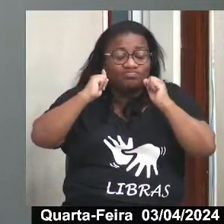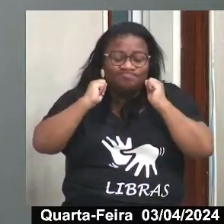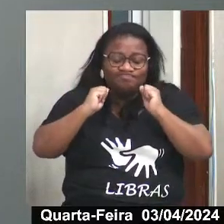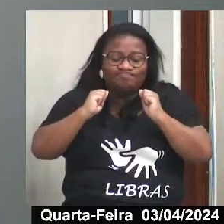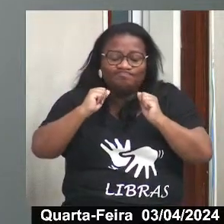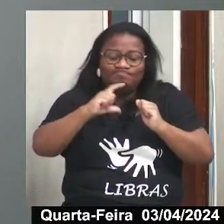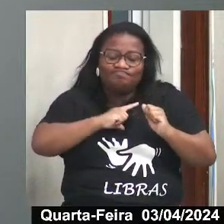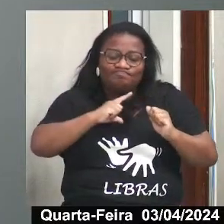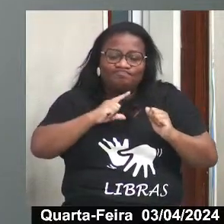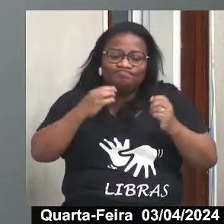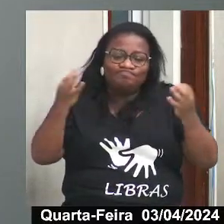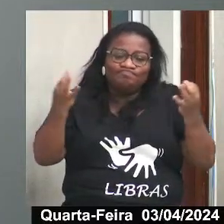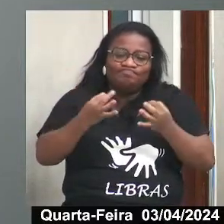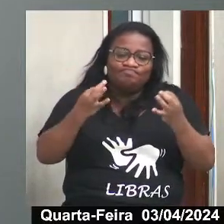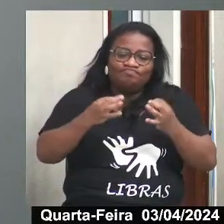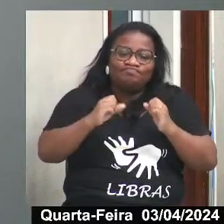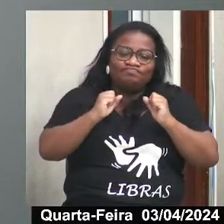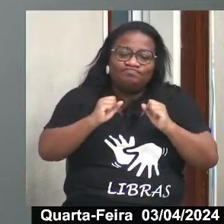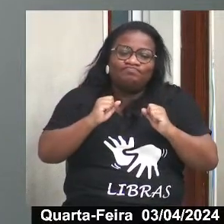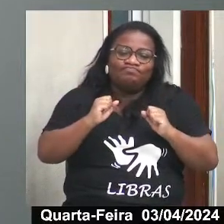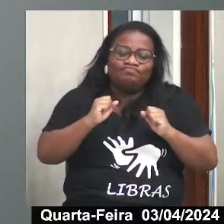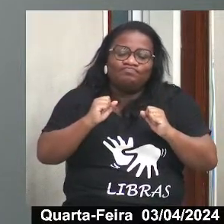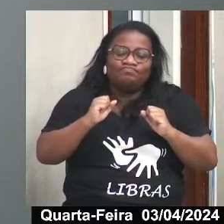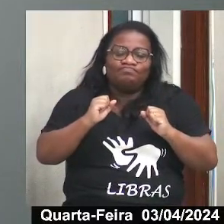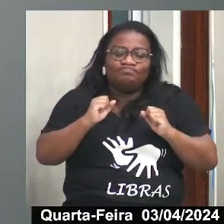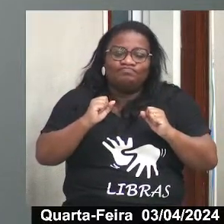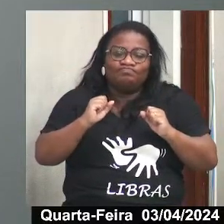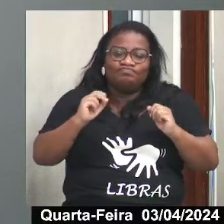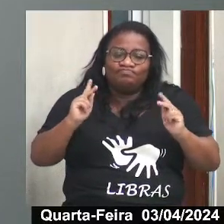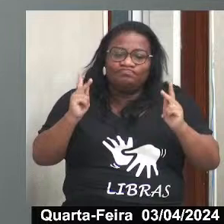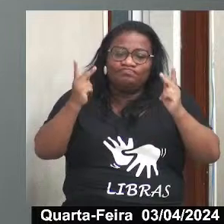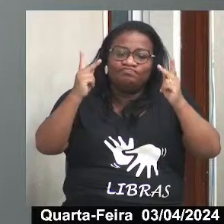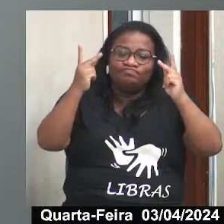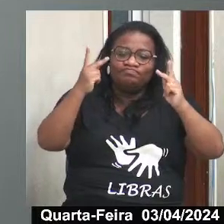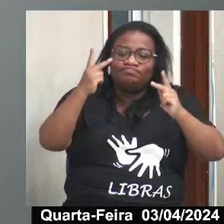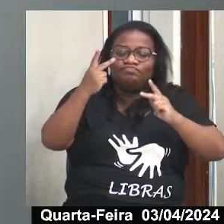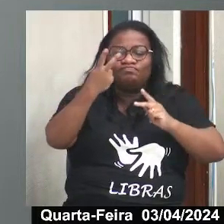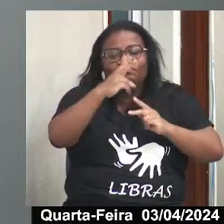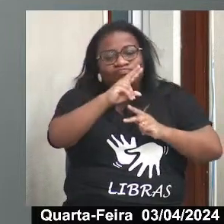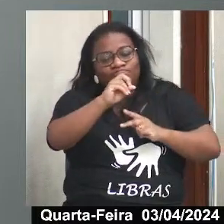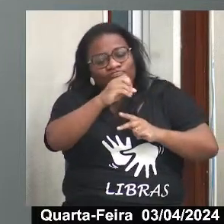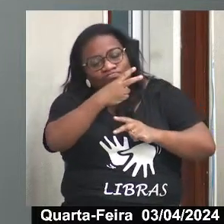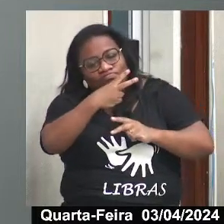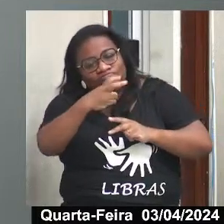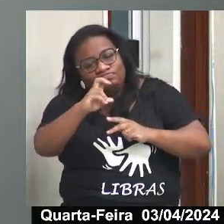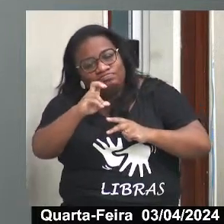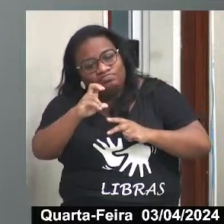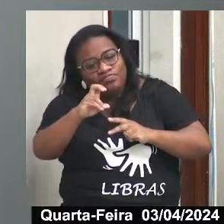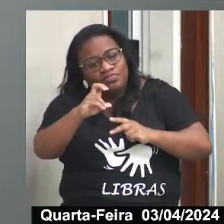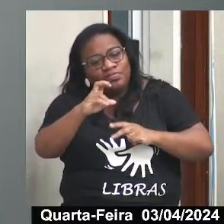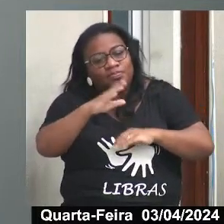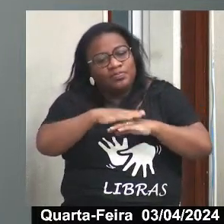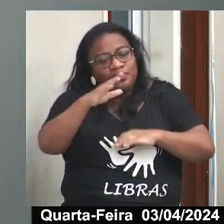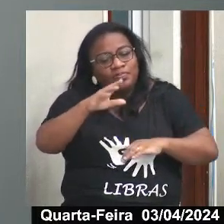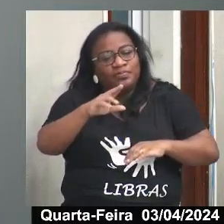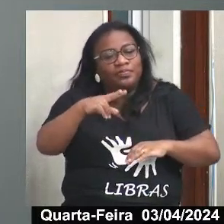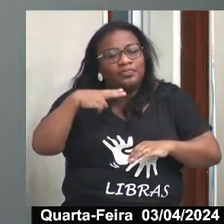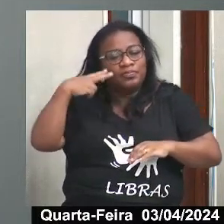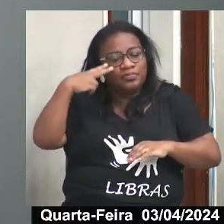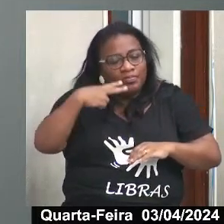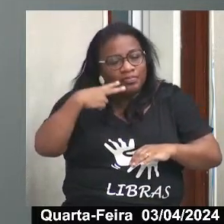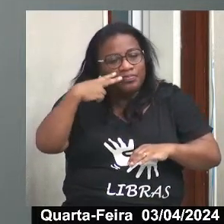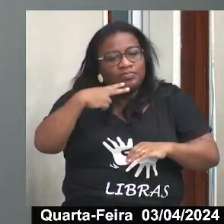você pode ter certeza, você tem capacidade nessas eleições de voltar em 2025, não como suplente, mas